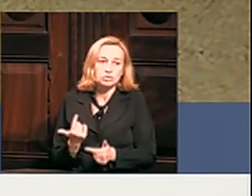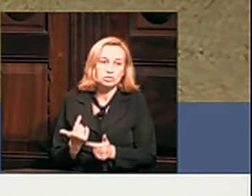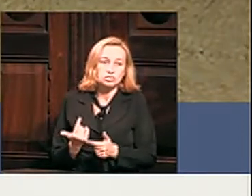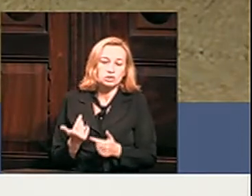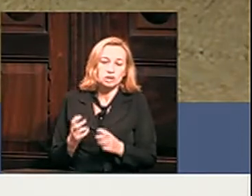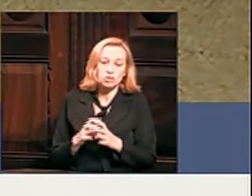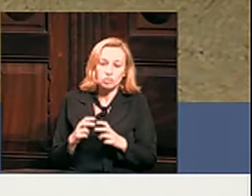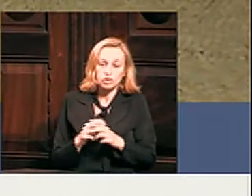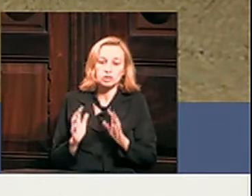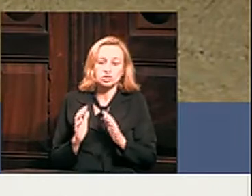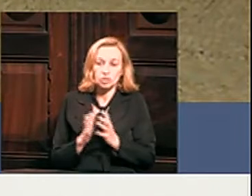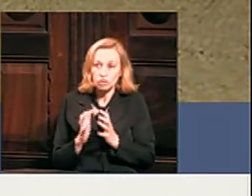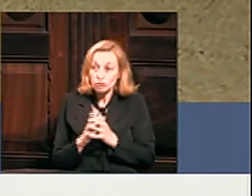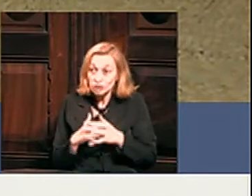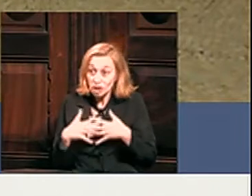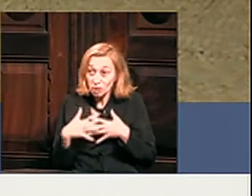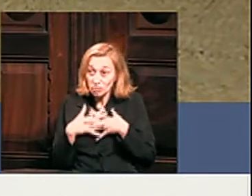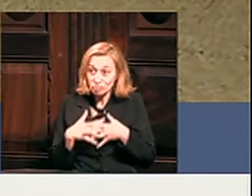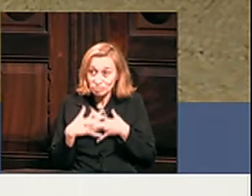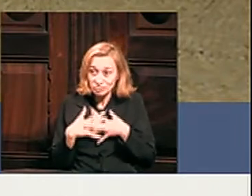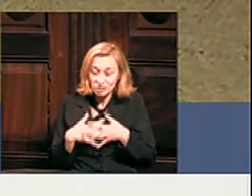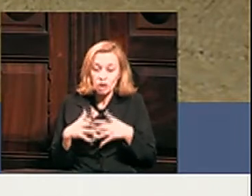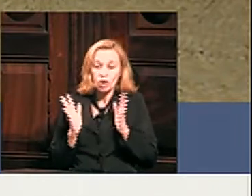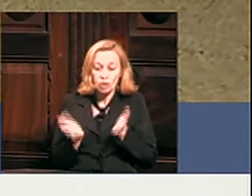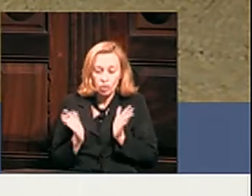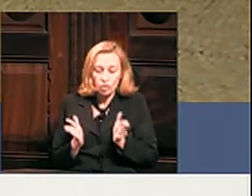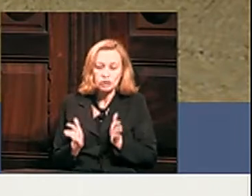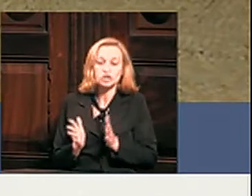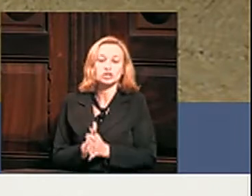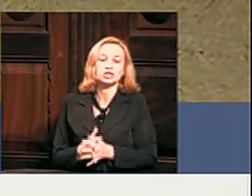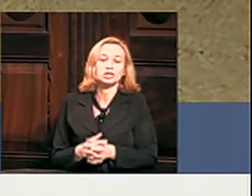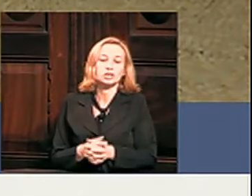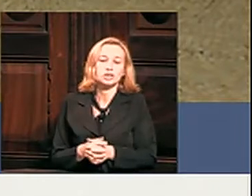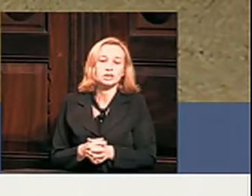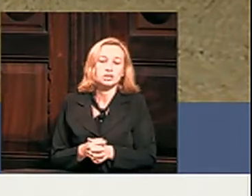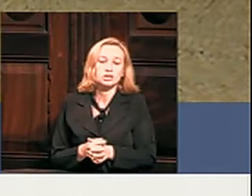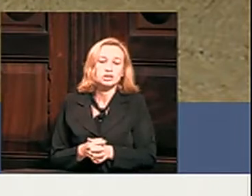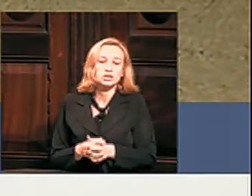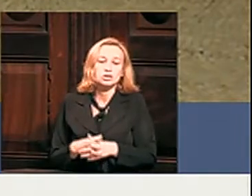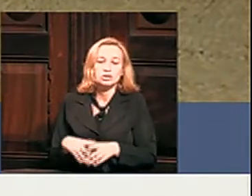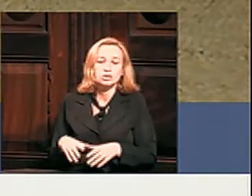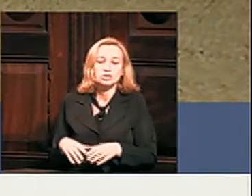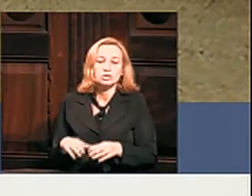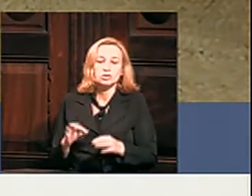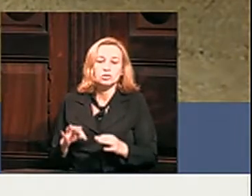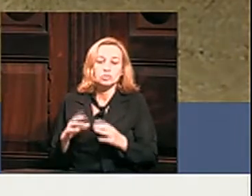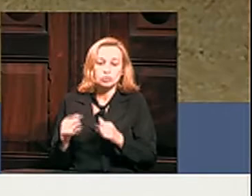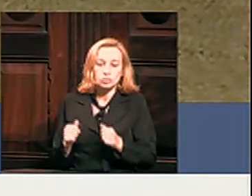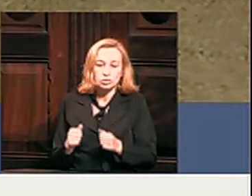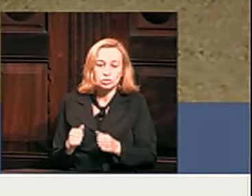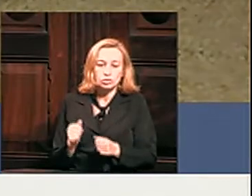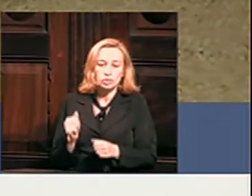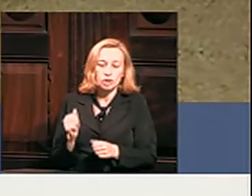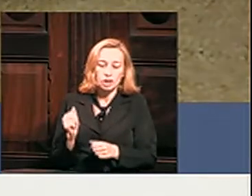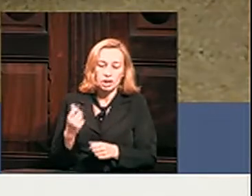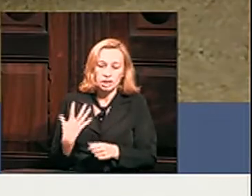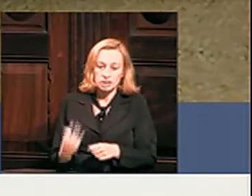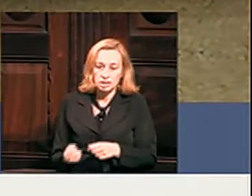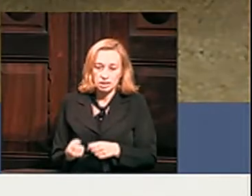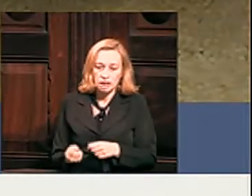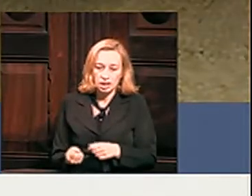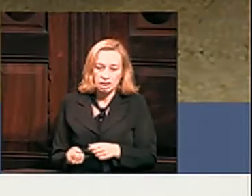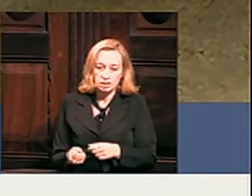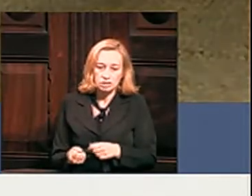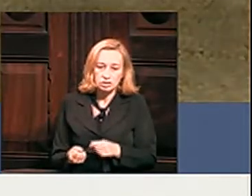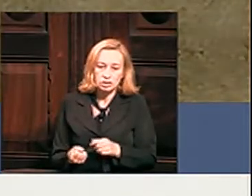dois avanços muito significativos, tanto em relação à votação da alíquota do diesel com os compromissos que foram firmados, tanto em relação ao fortalecimento